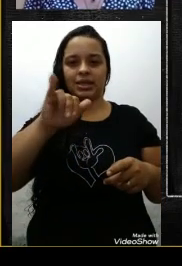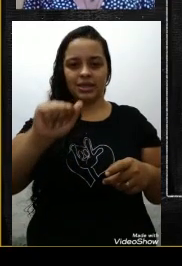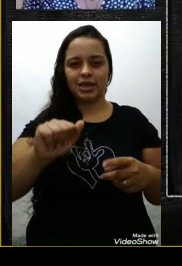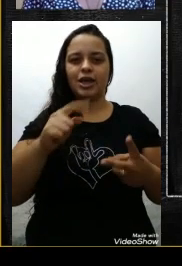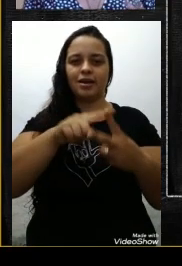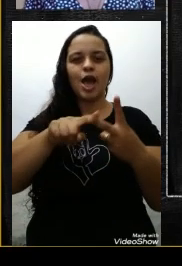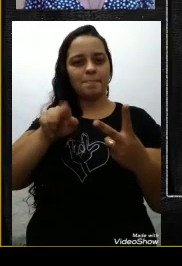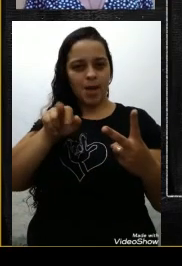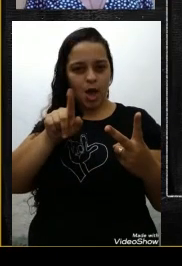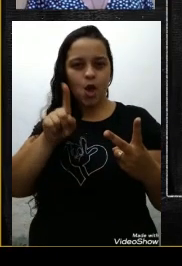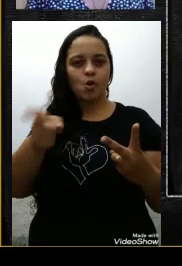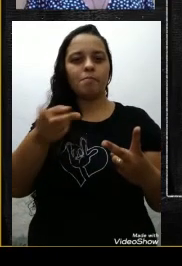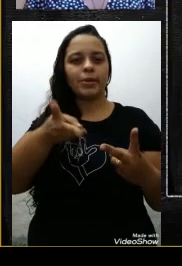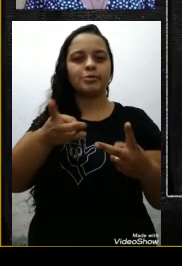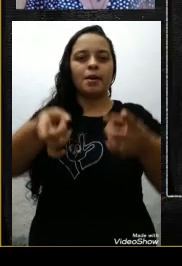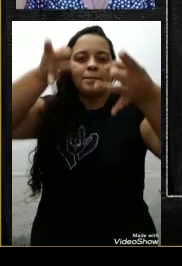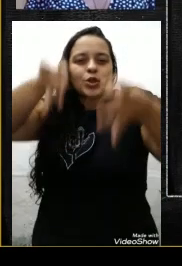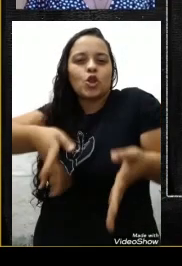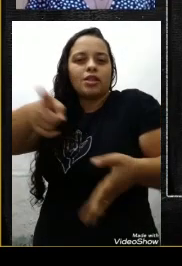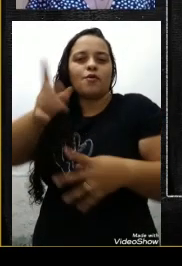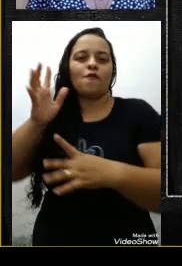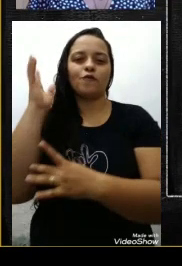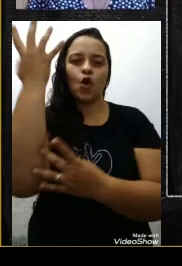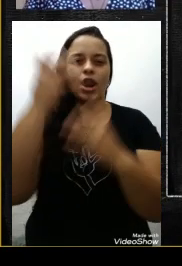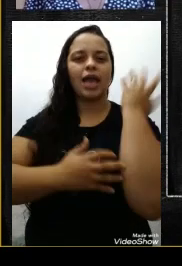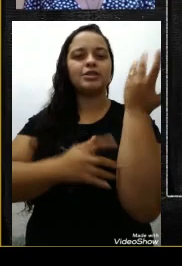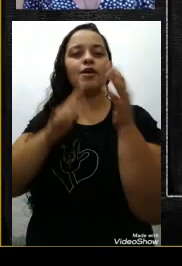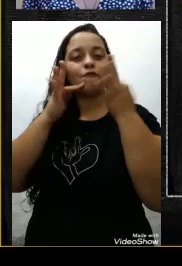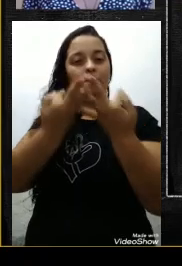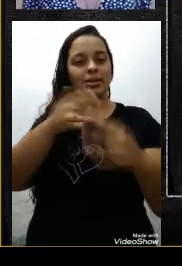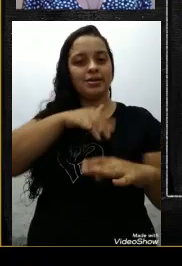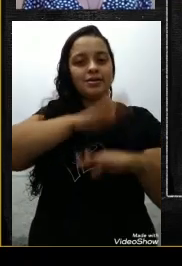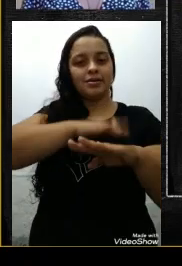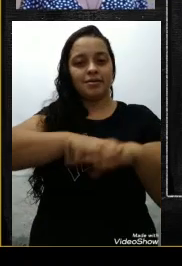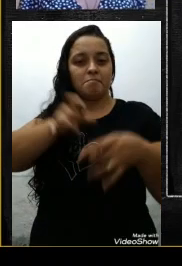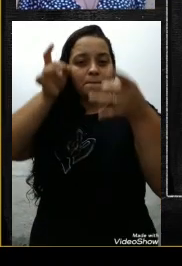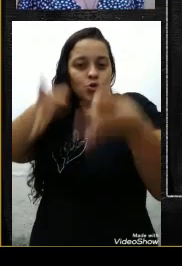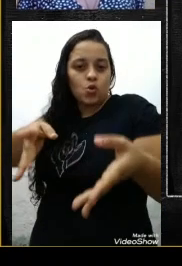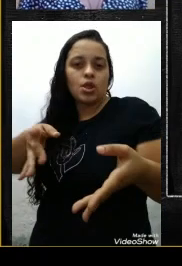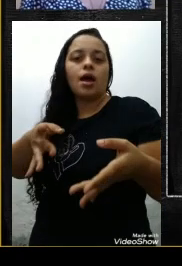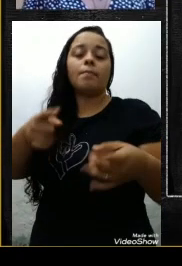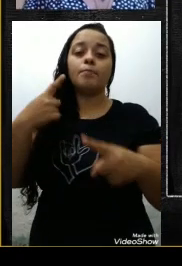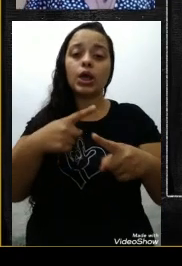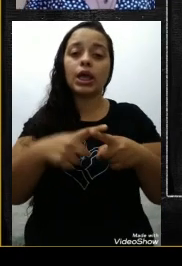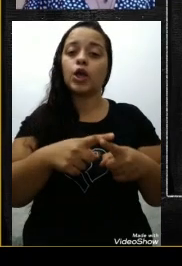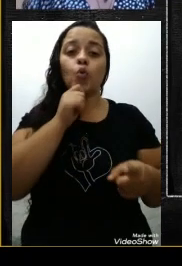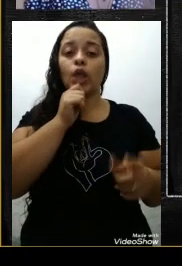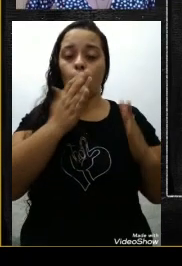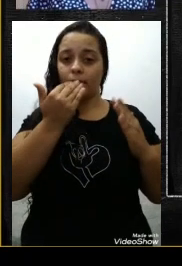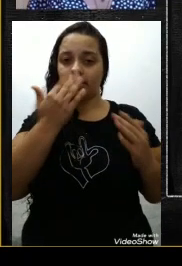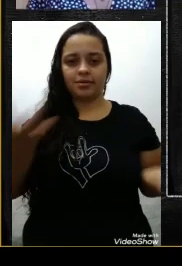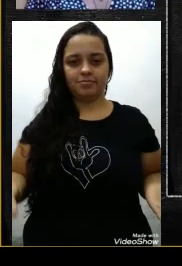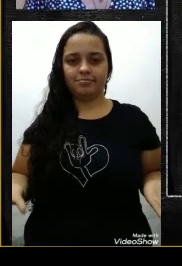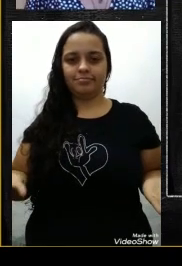Gretel. São 2 irmãos que são abandonados à própria sorte, pela própria família, pelos pais, em um momento em que